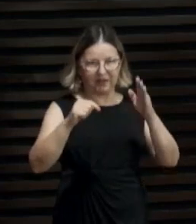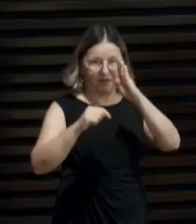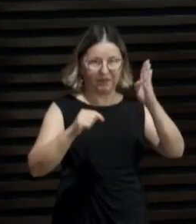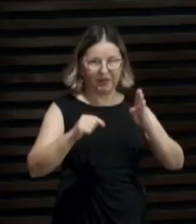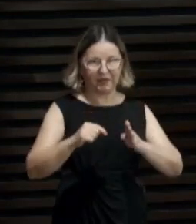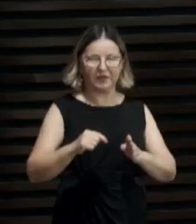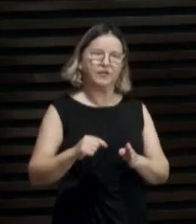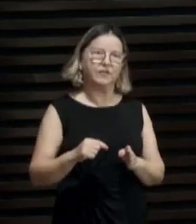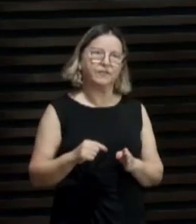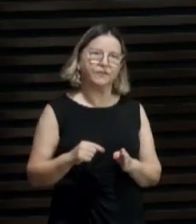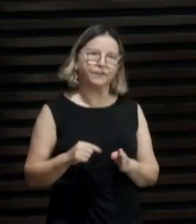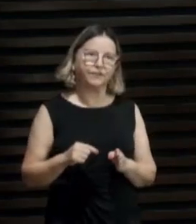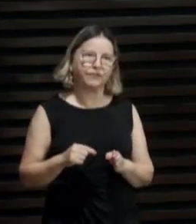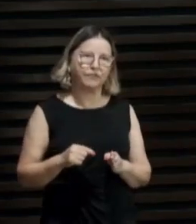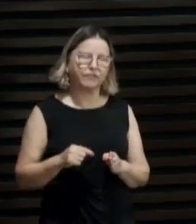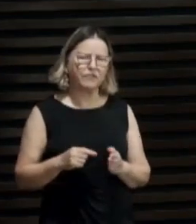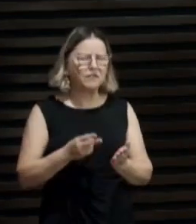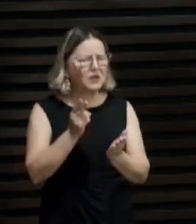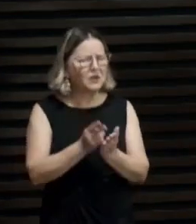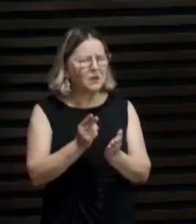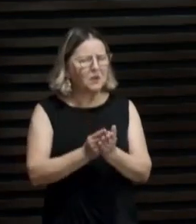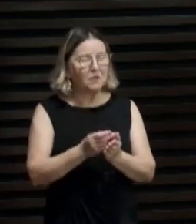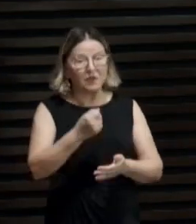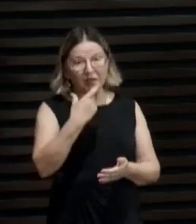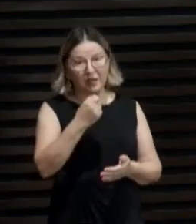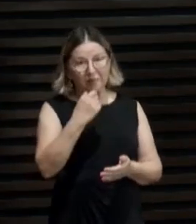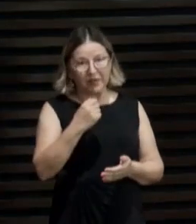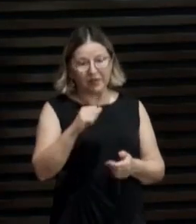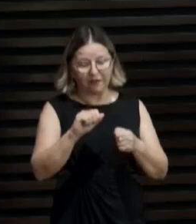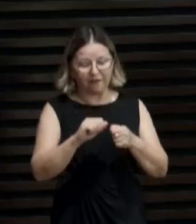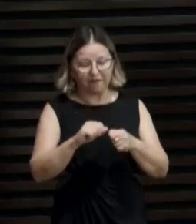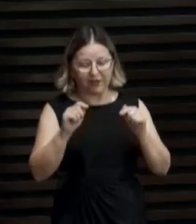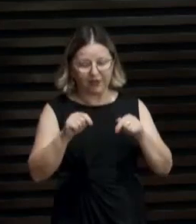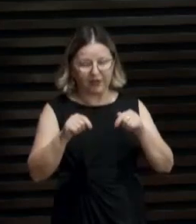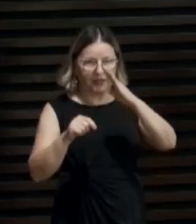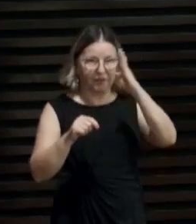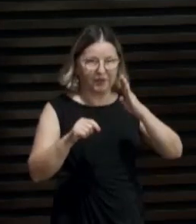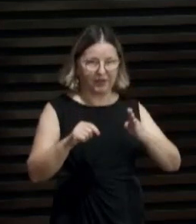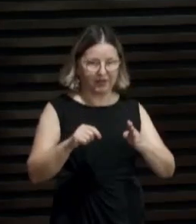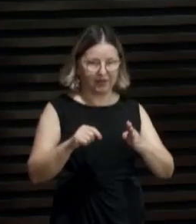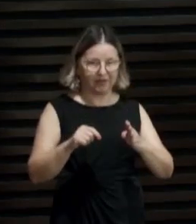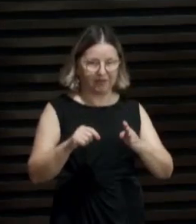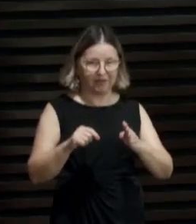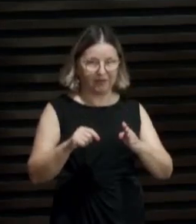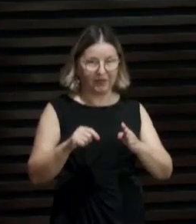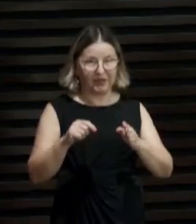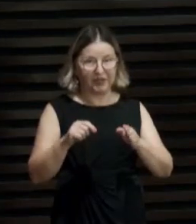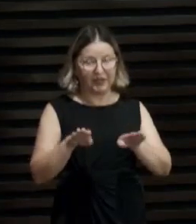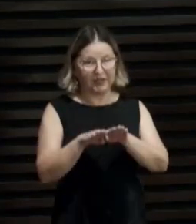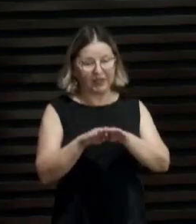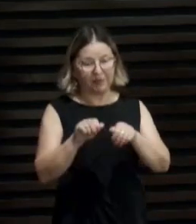aqui neste púlpito. O mesmo remédio produzido aqui no Brasil e produzido em outro país, com um pouquinho mais de